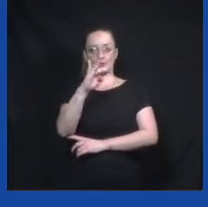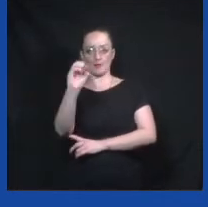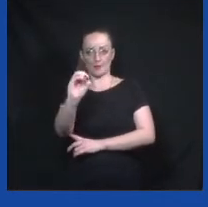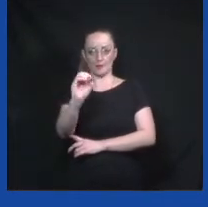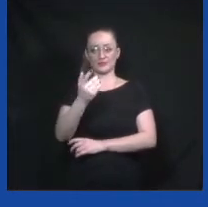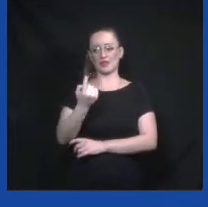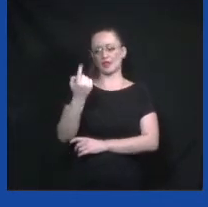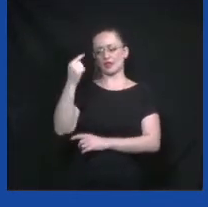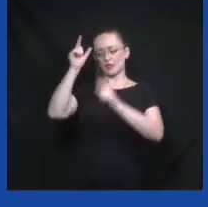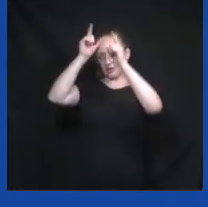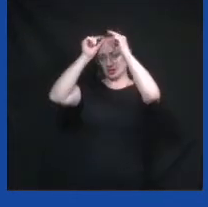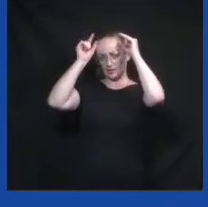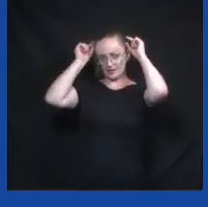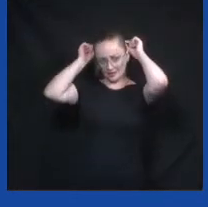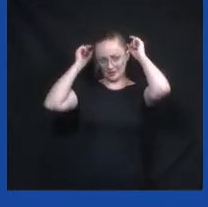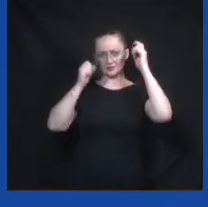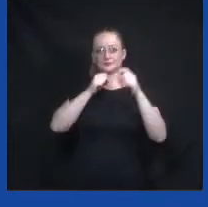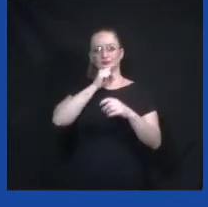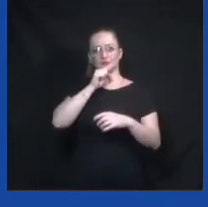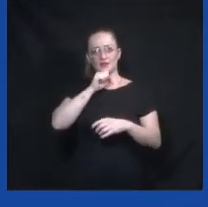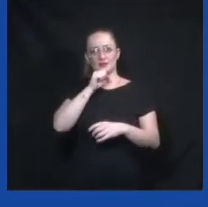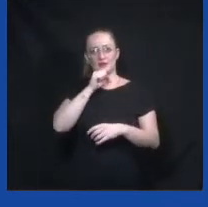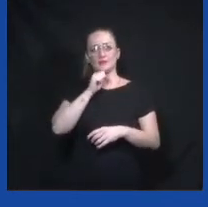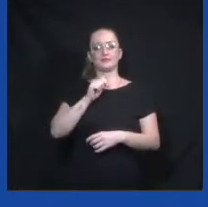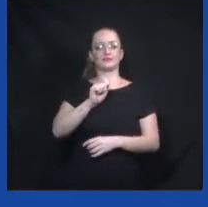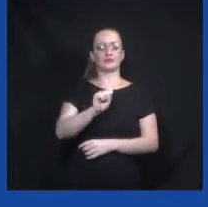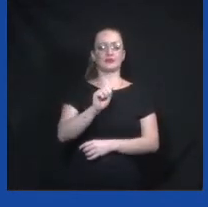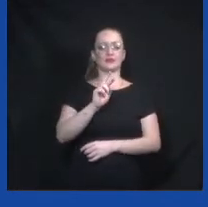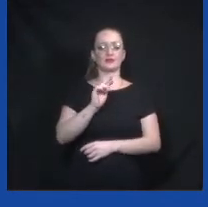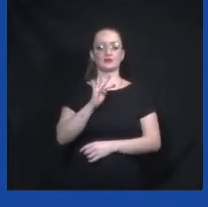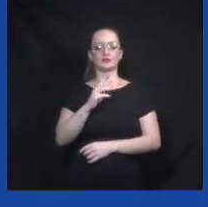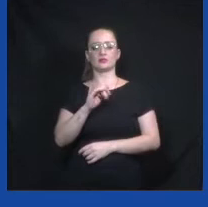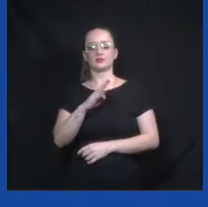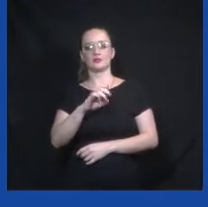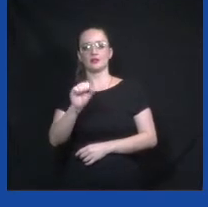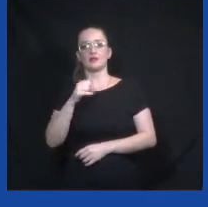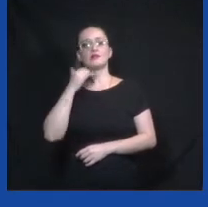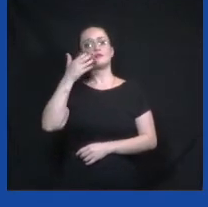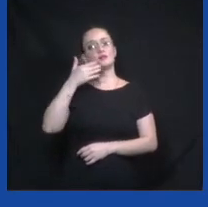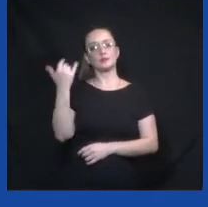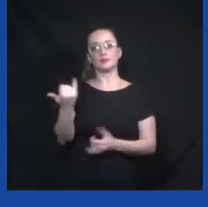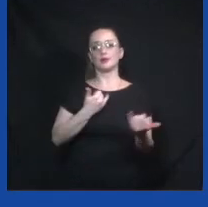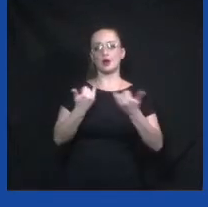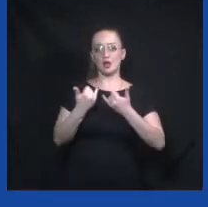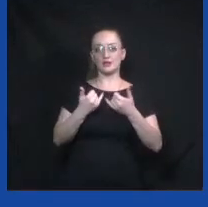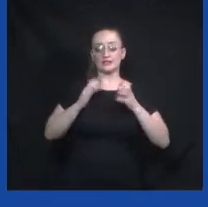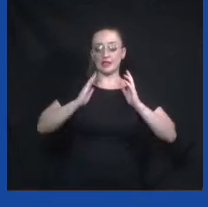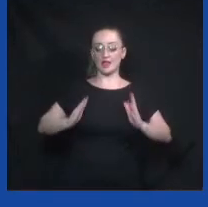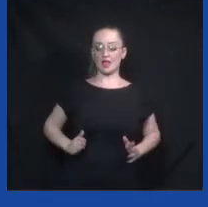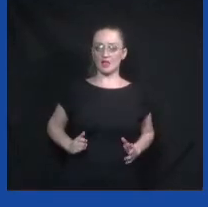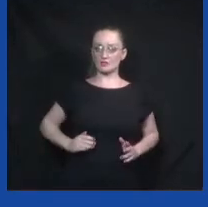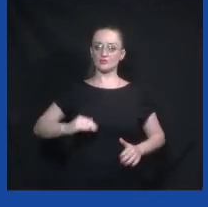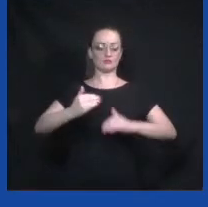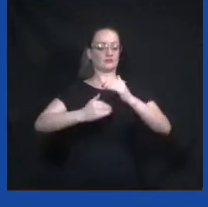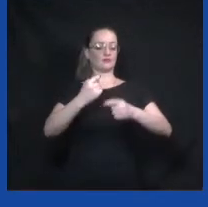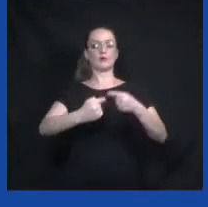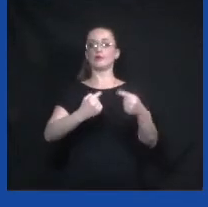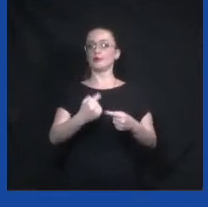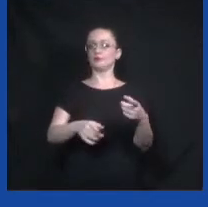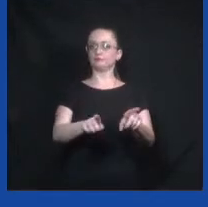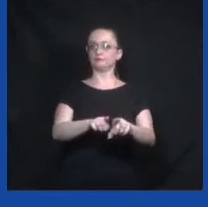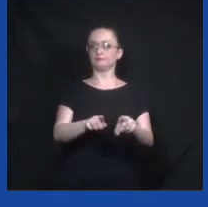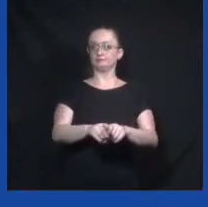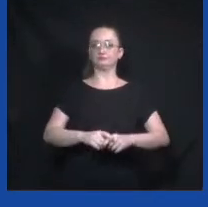os antigos, enfim, Aristóteles estava falando para nós que a ética é uma ciência aplicada ao desenvolvimento da política e as pessoas,